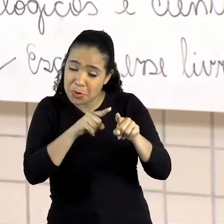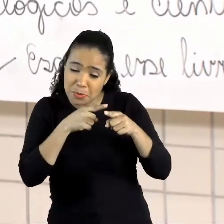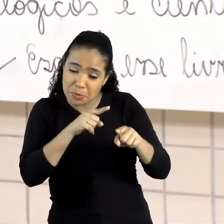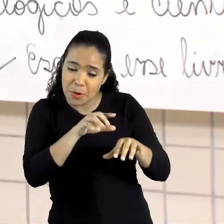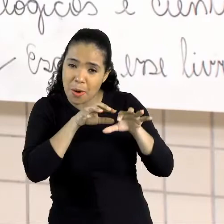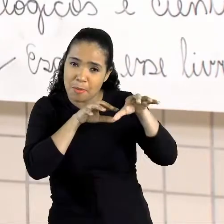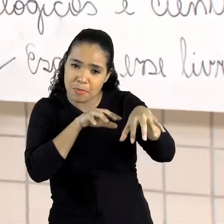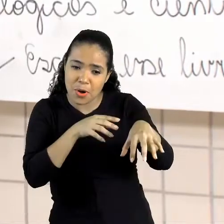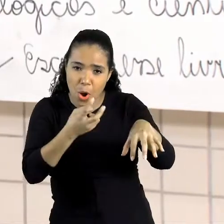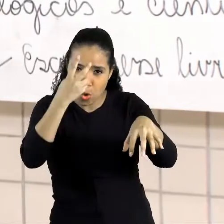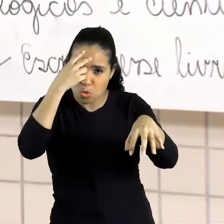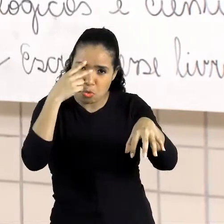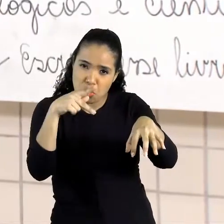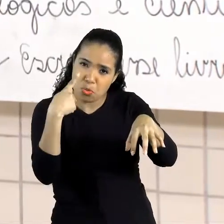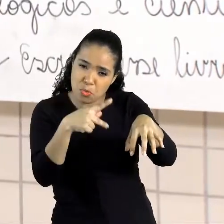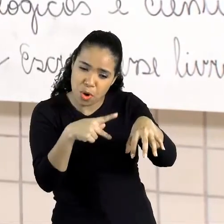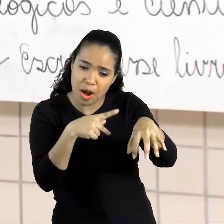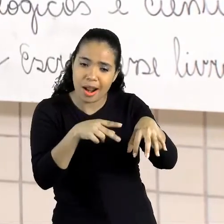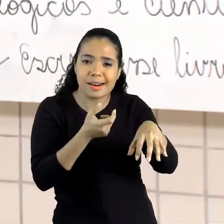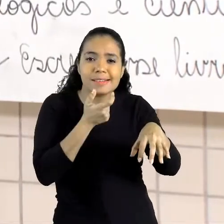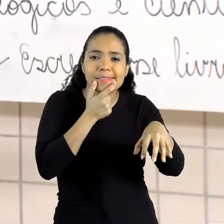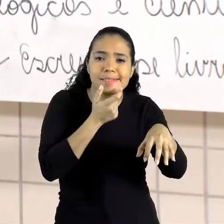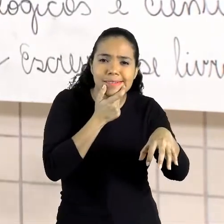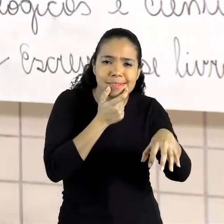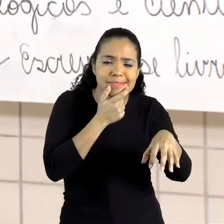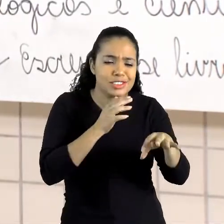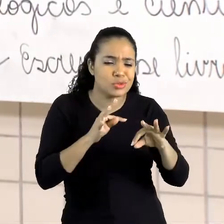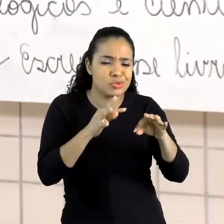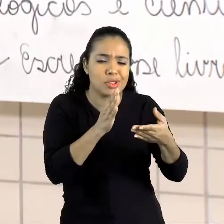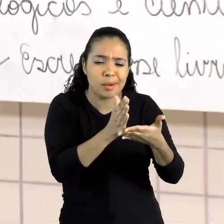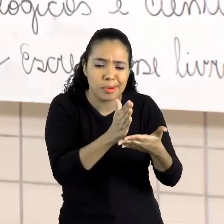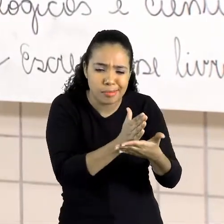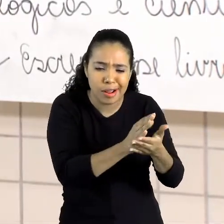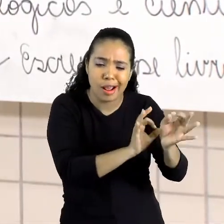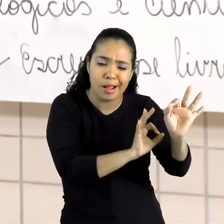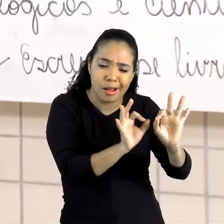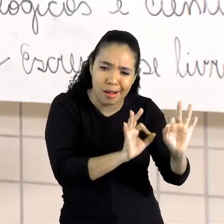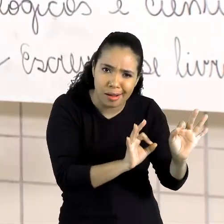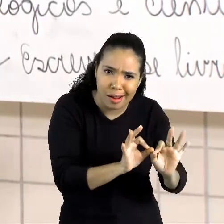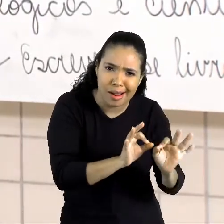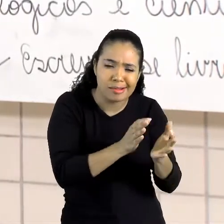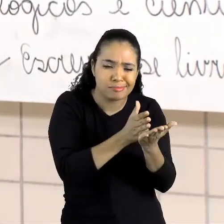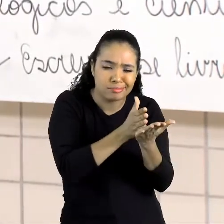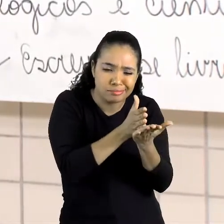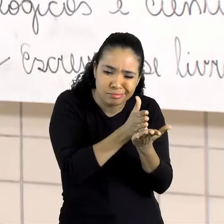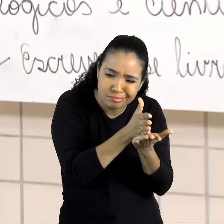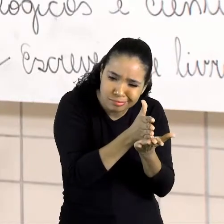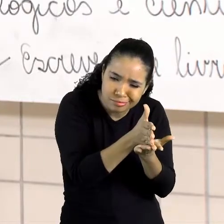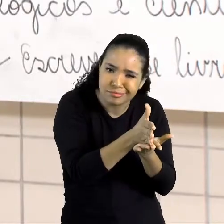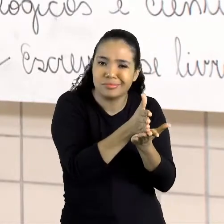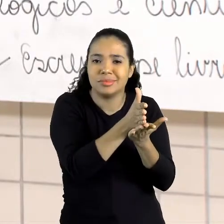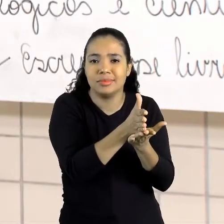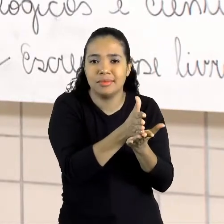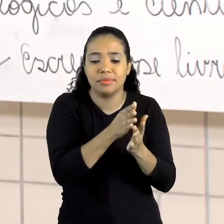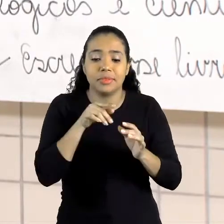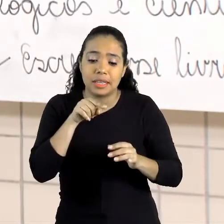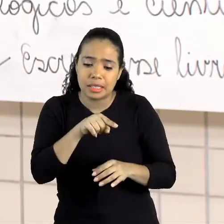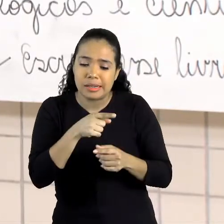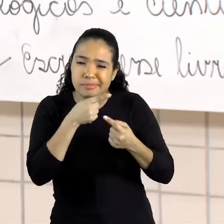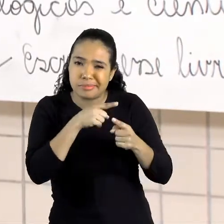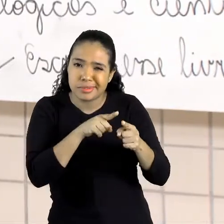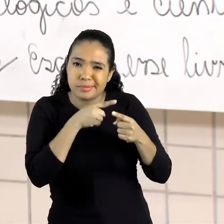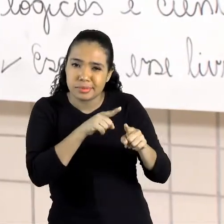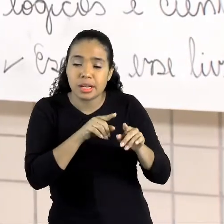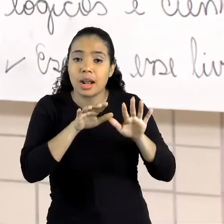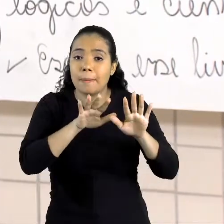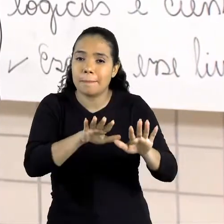pontualidade, a tudo ter que ser organizado, ser metódico. Então ele critica isso, mas